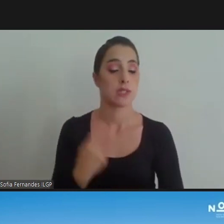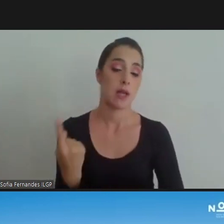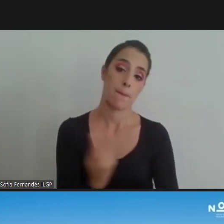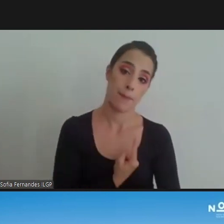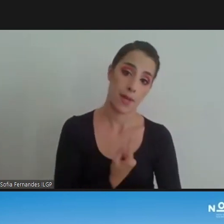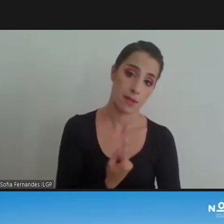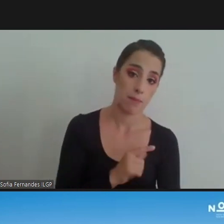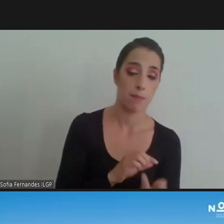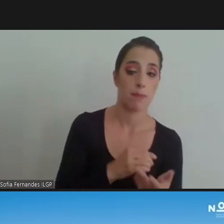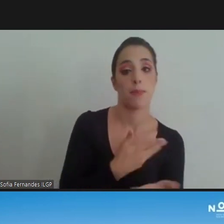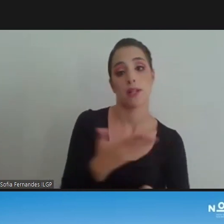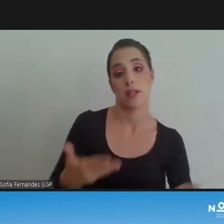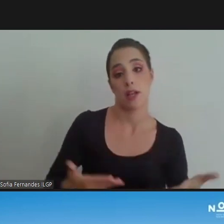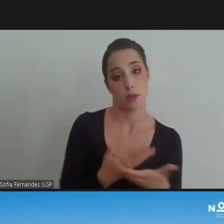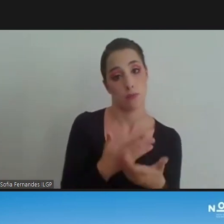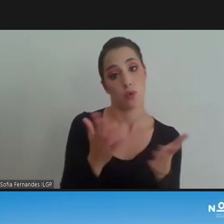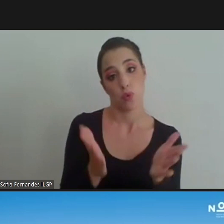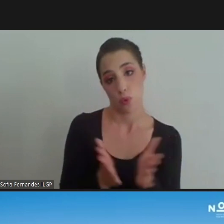todos.